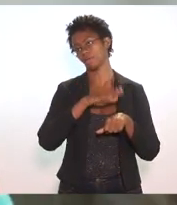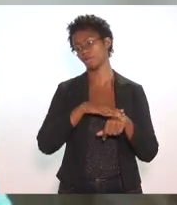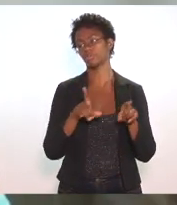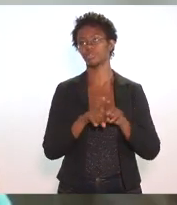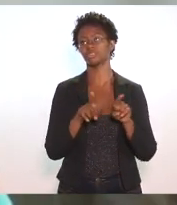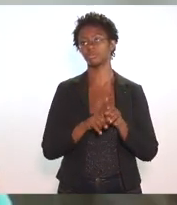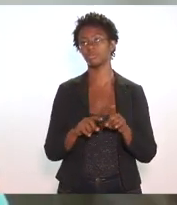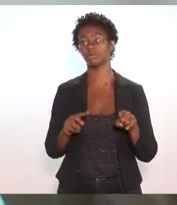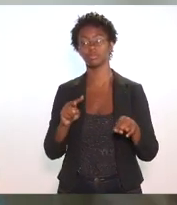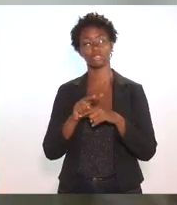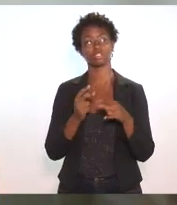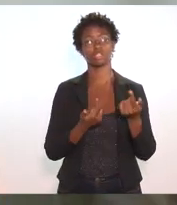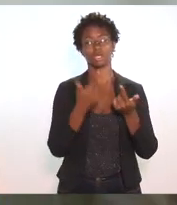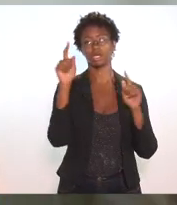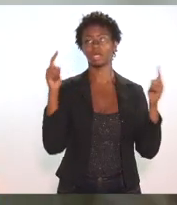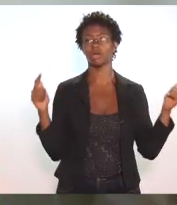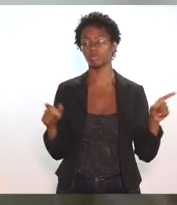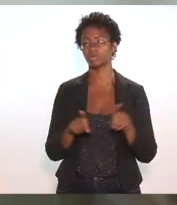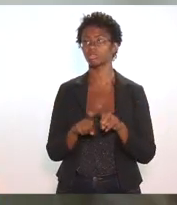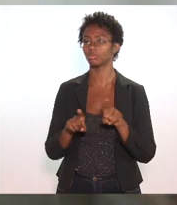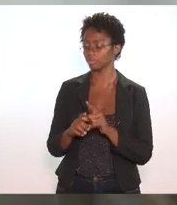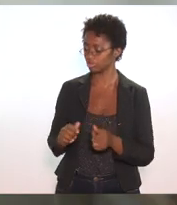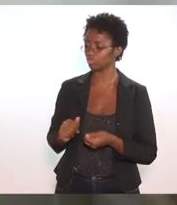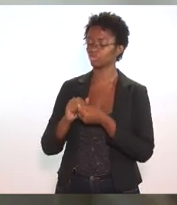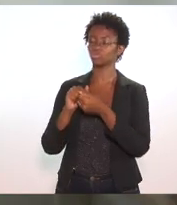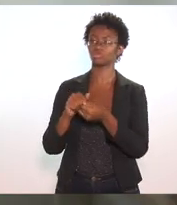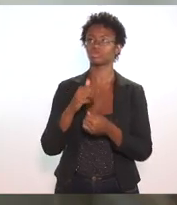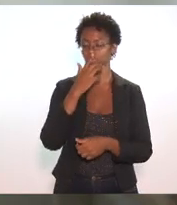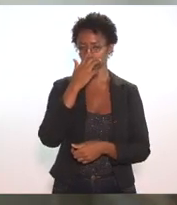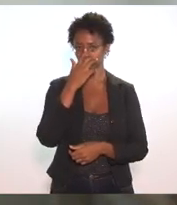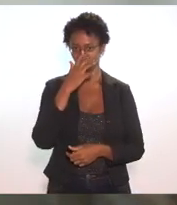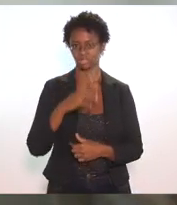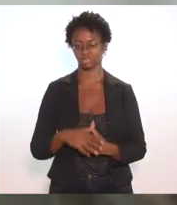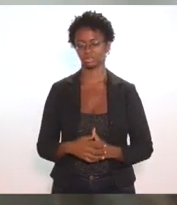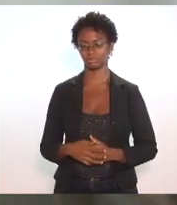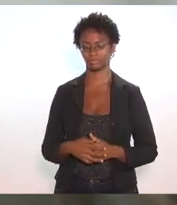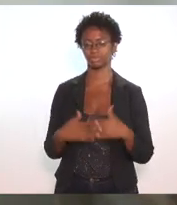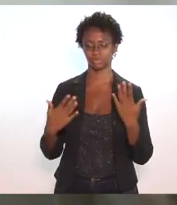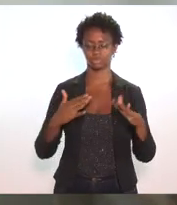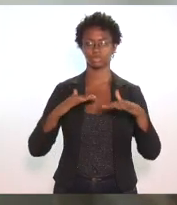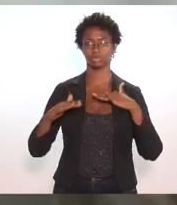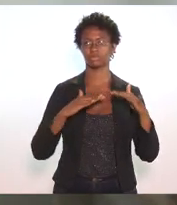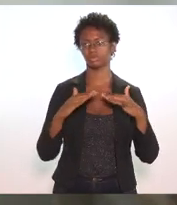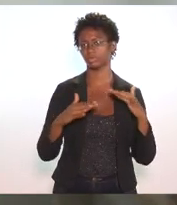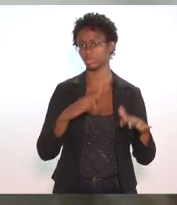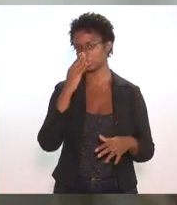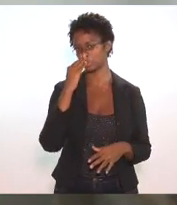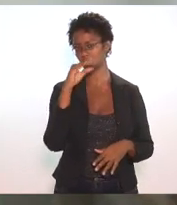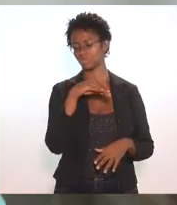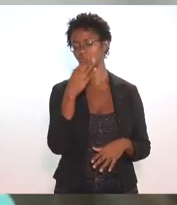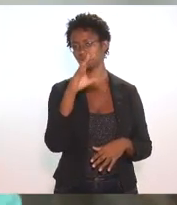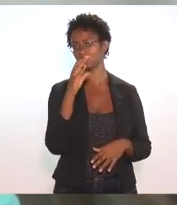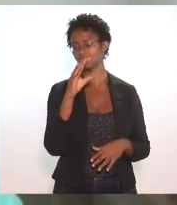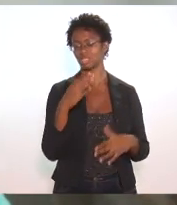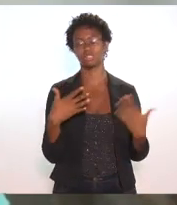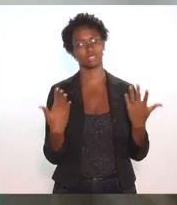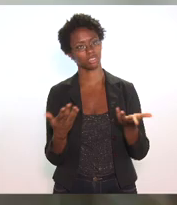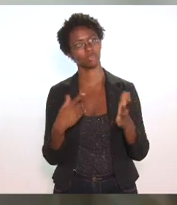aos outros, aqueles que estão do seu lado. Então, todo esse movimento negacionista também